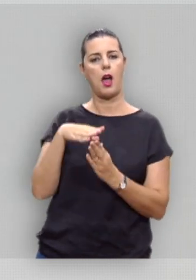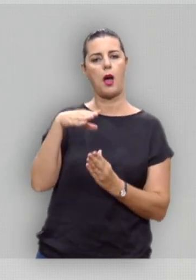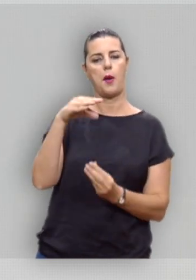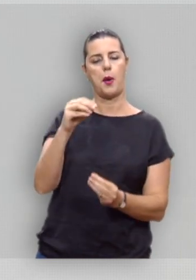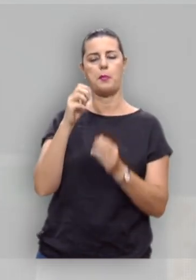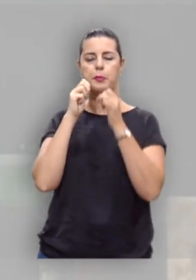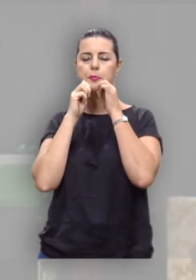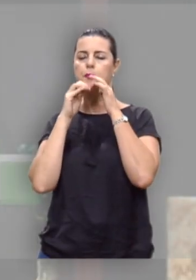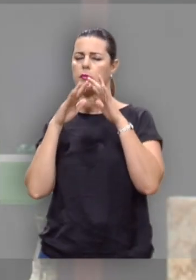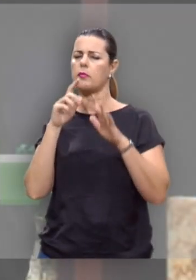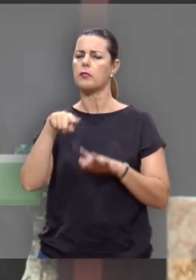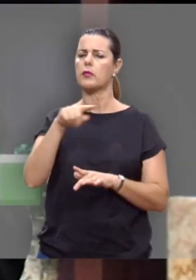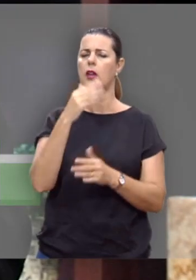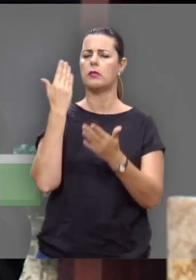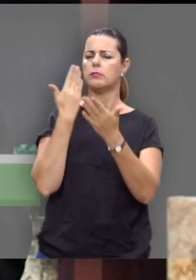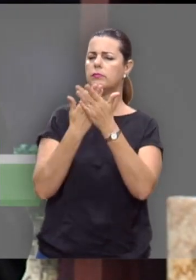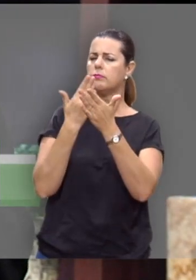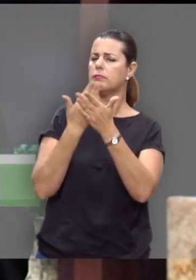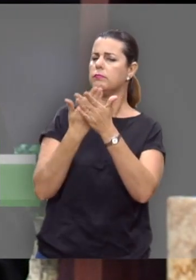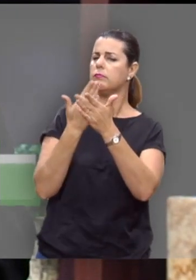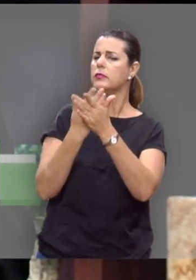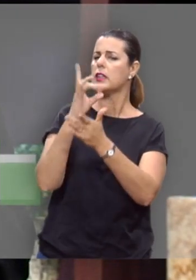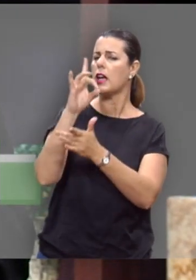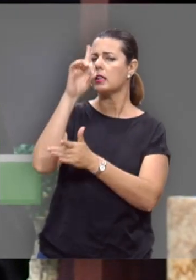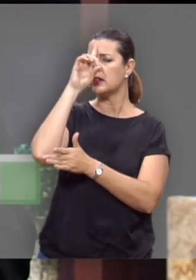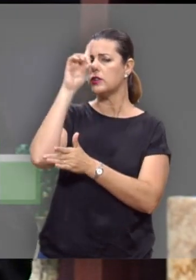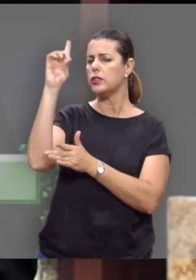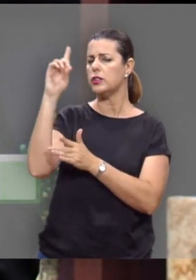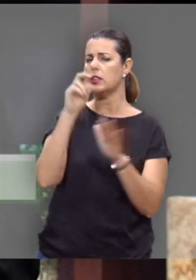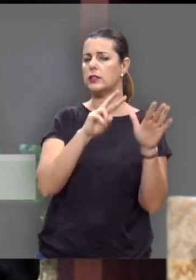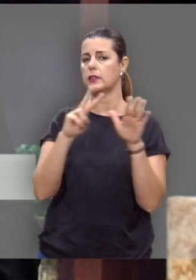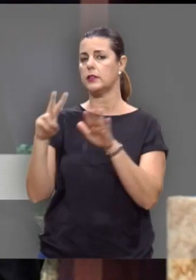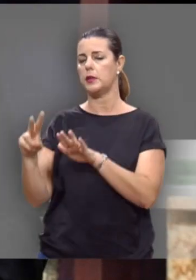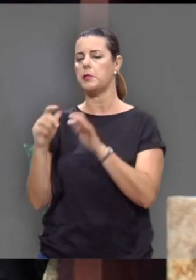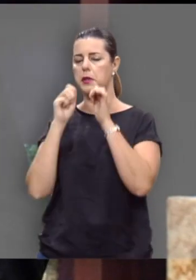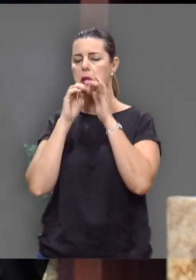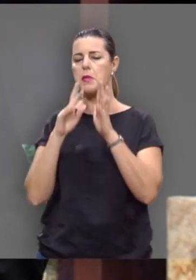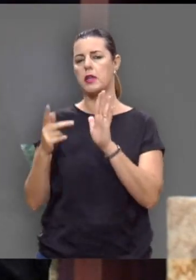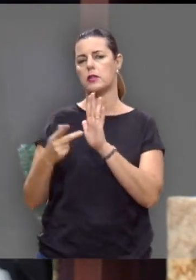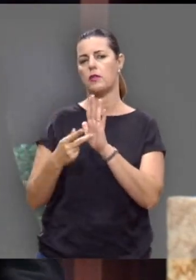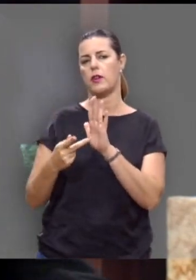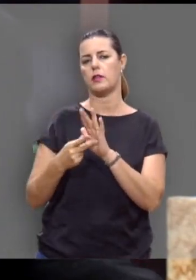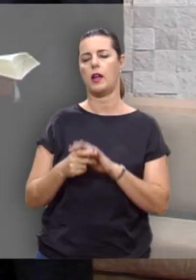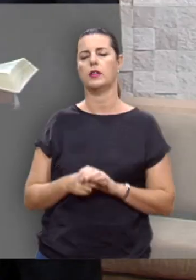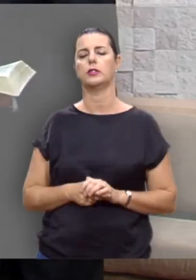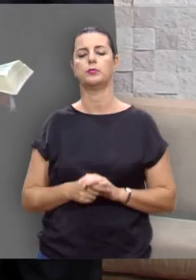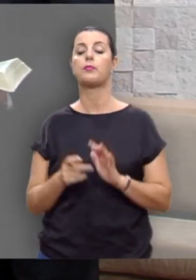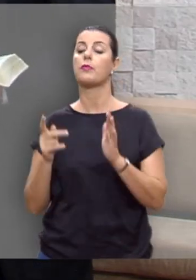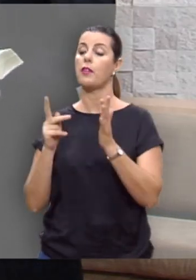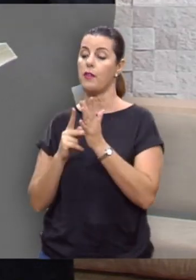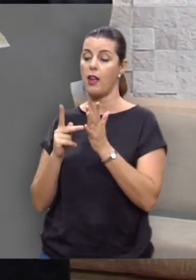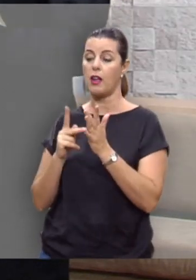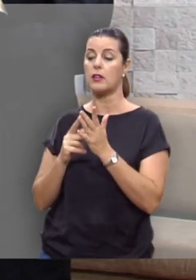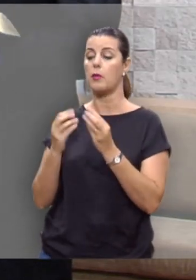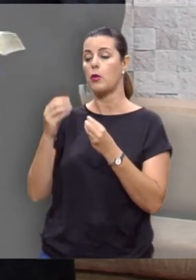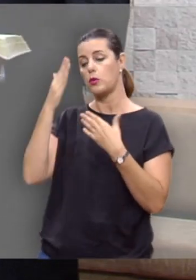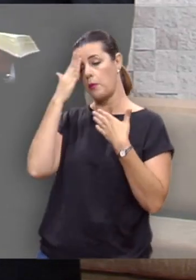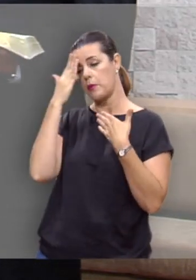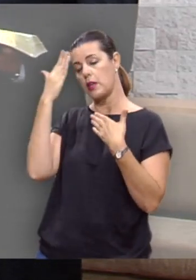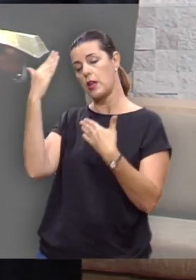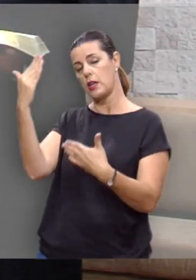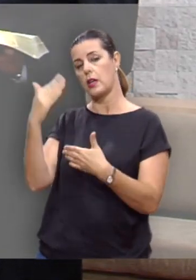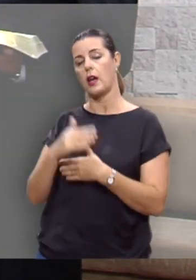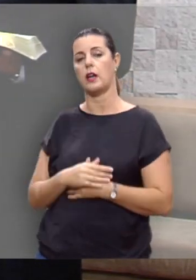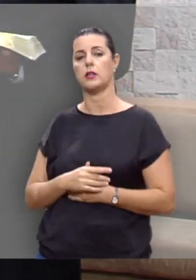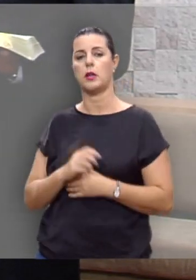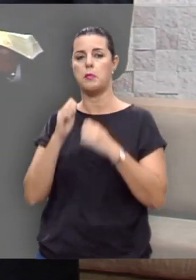Alma. Será uma bênção, uma meditação para cada dia da semana. Uma bênção com certeza, não é, pastor? É verdade, meu irmão. Muito obrigado, eu, pastor,